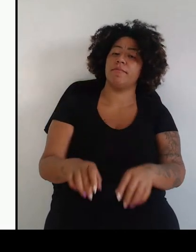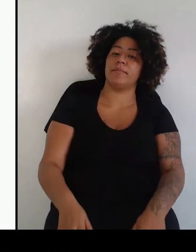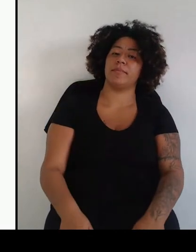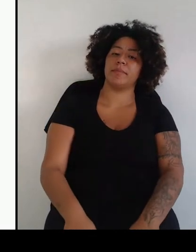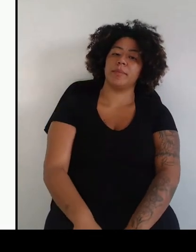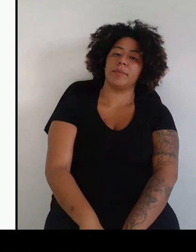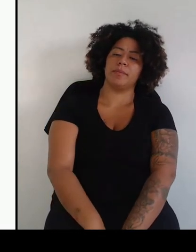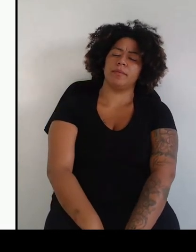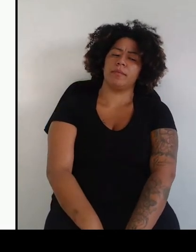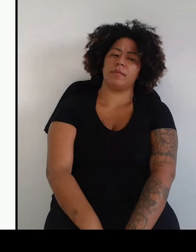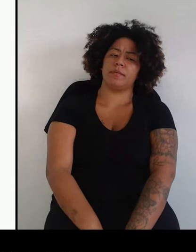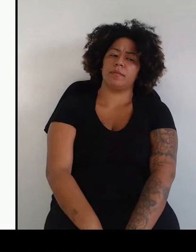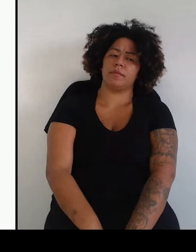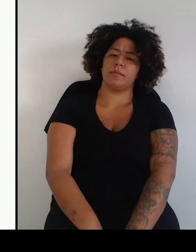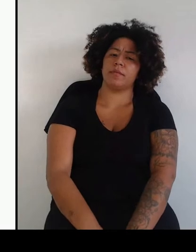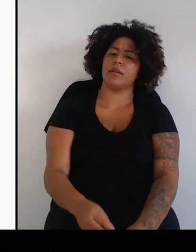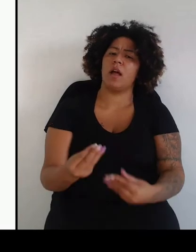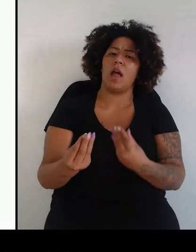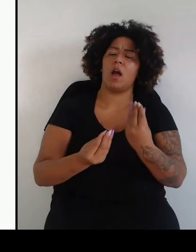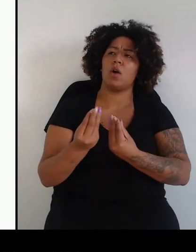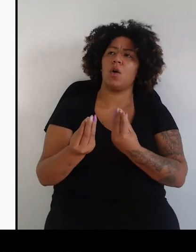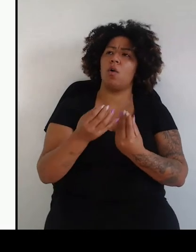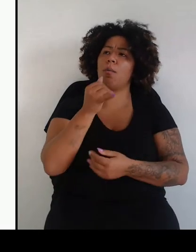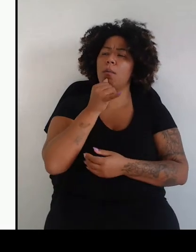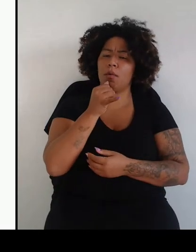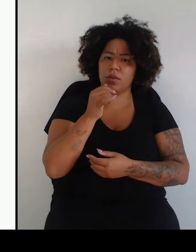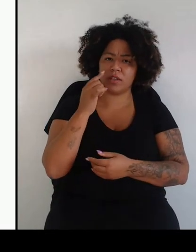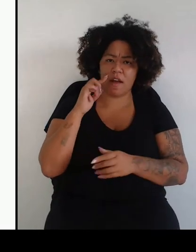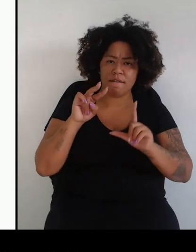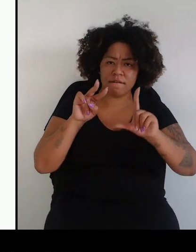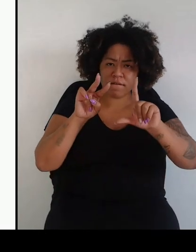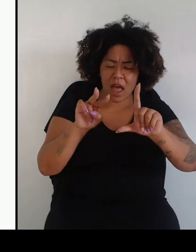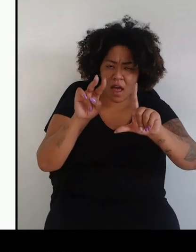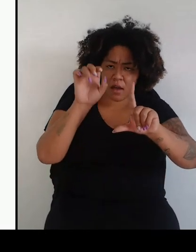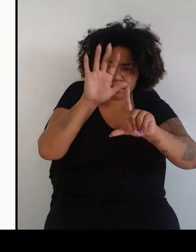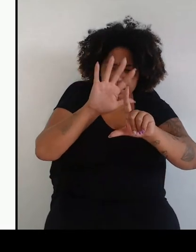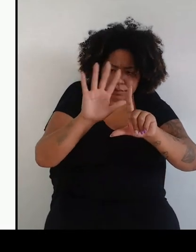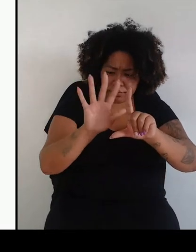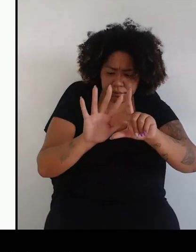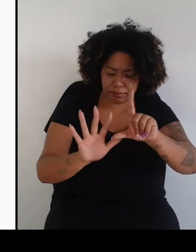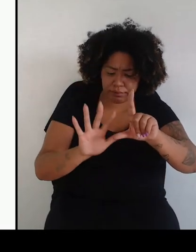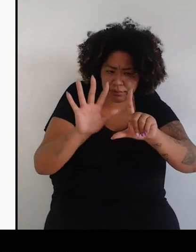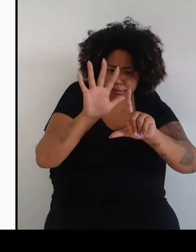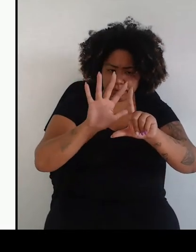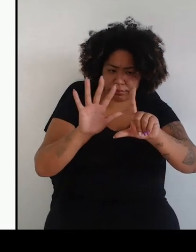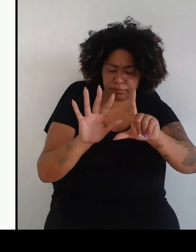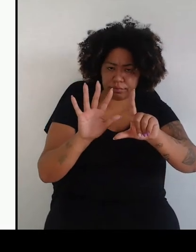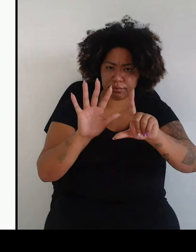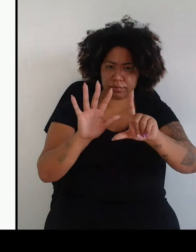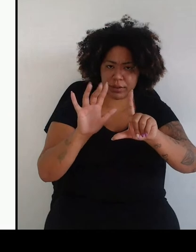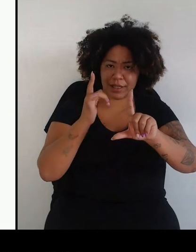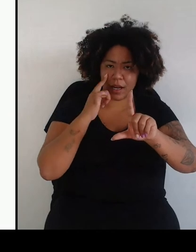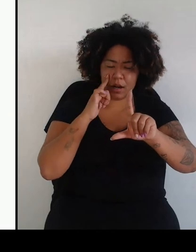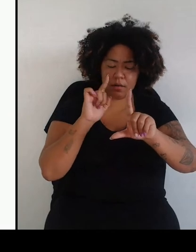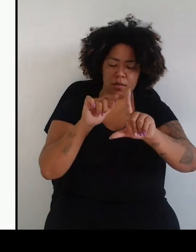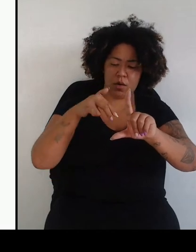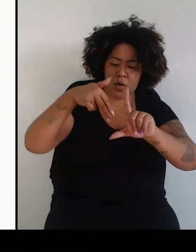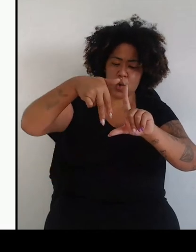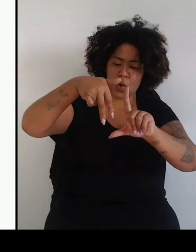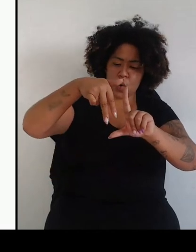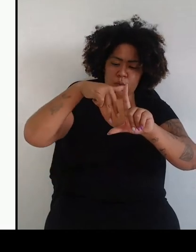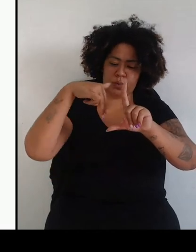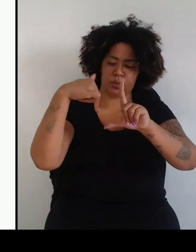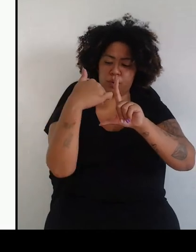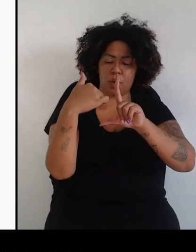posição da imagem impessoal virada para o outro lado mostrando